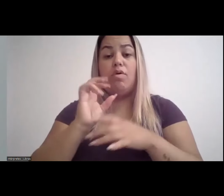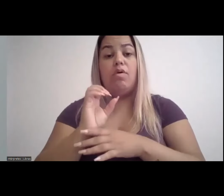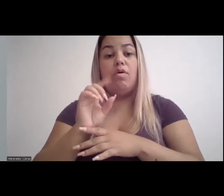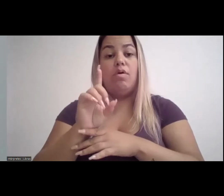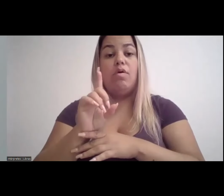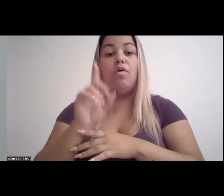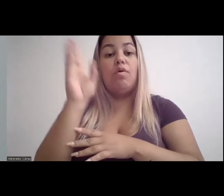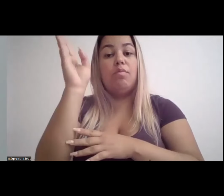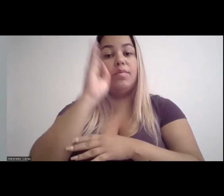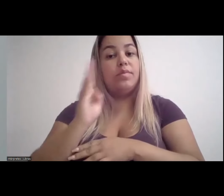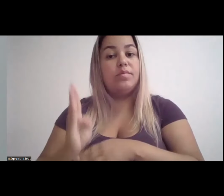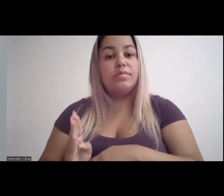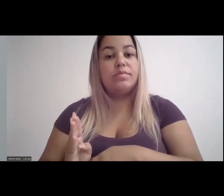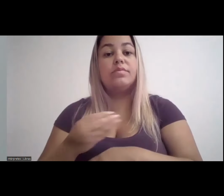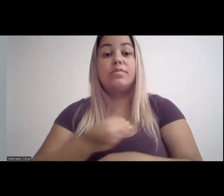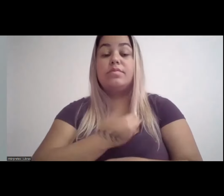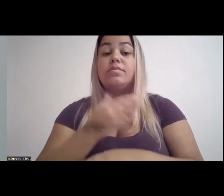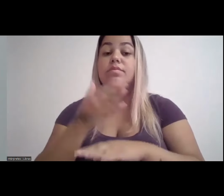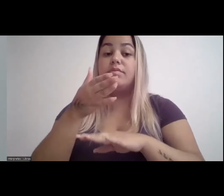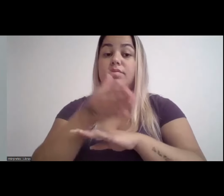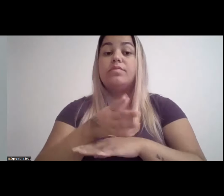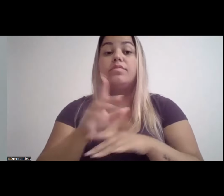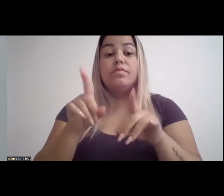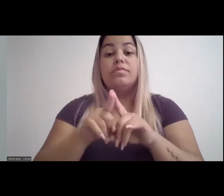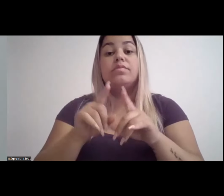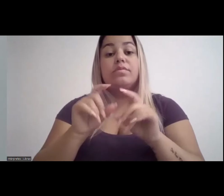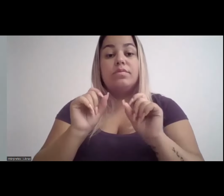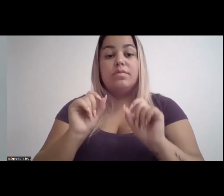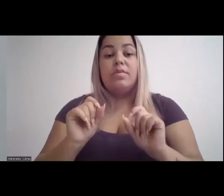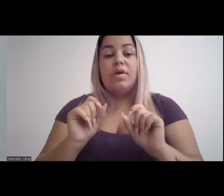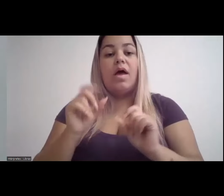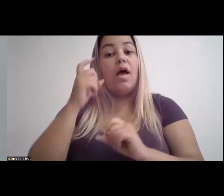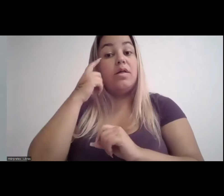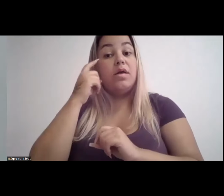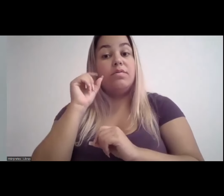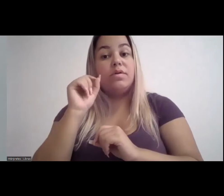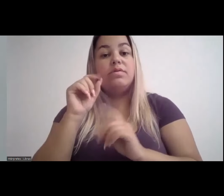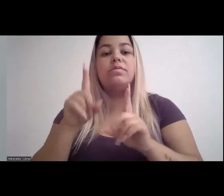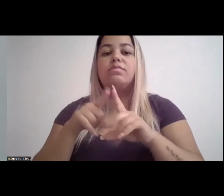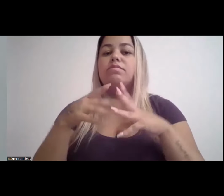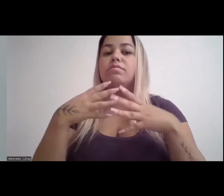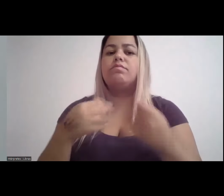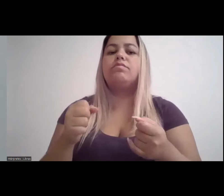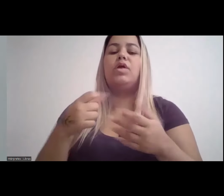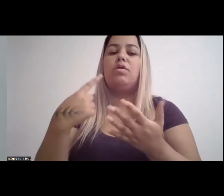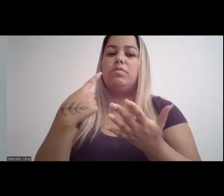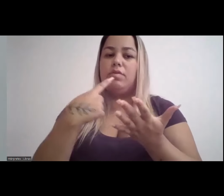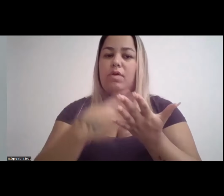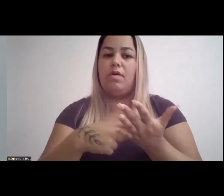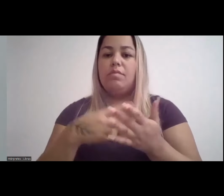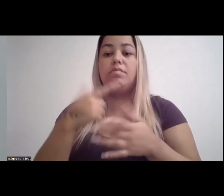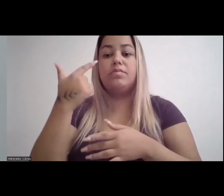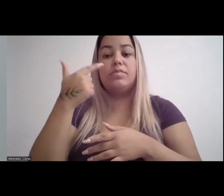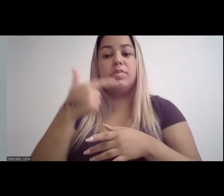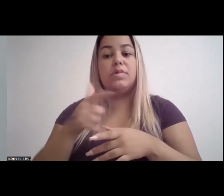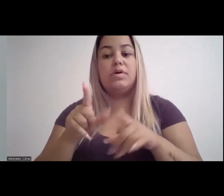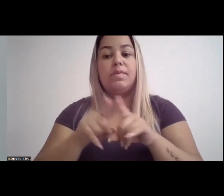é partícipe, é signatário dessa agenda, e a ideia é assumir uma série de compromissos para atingir